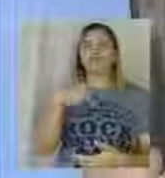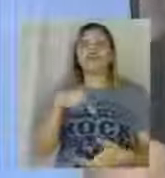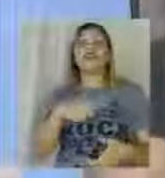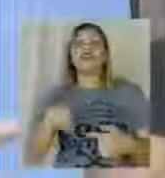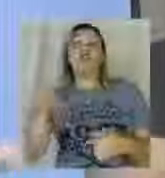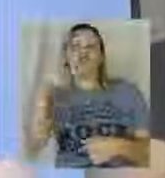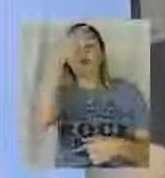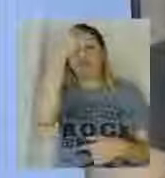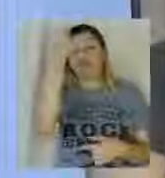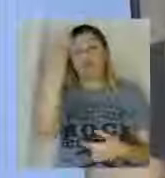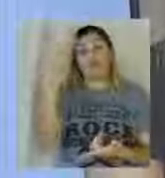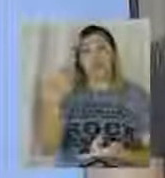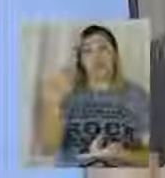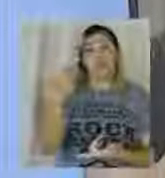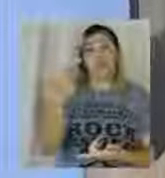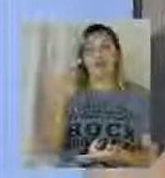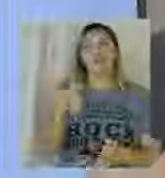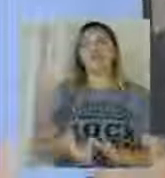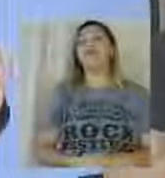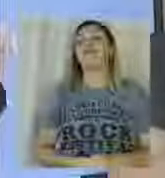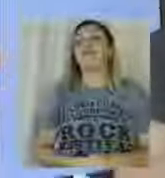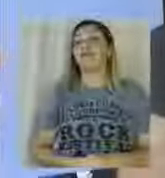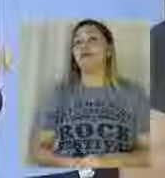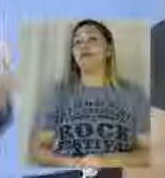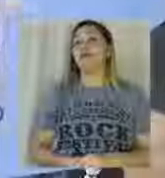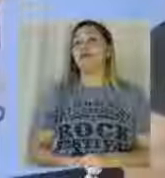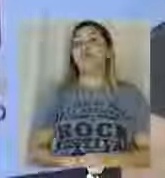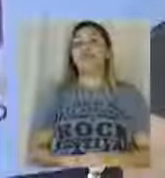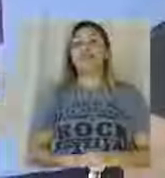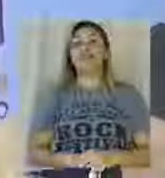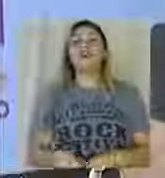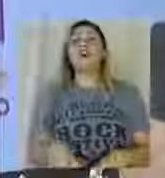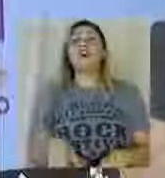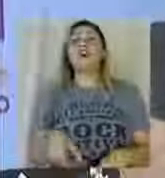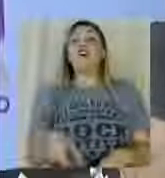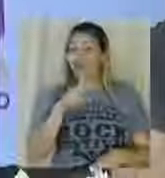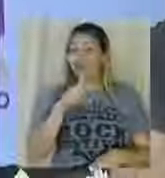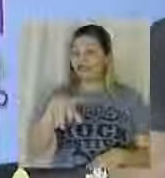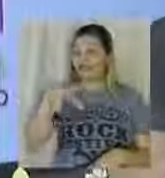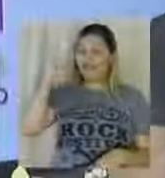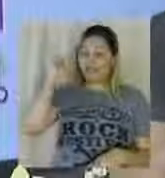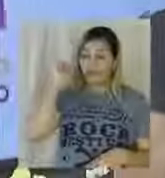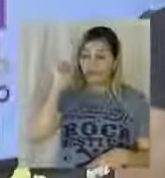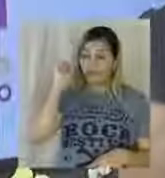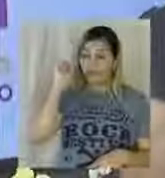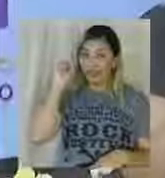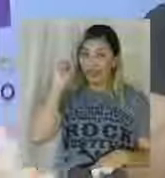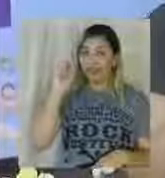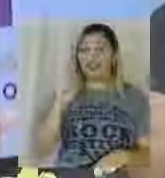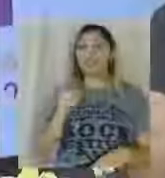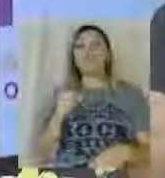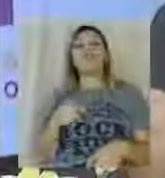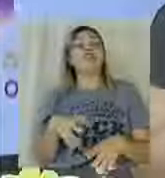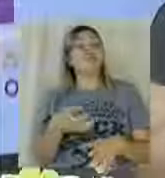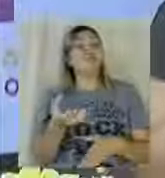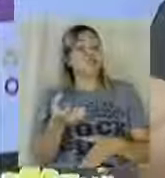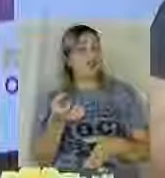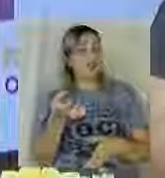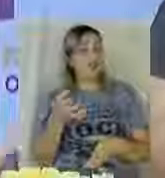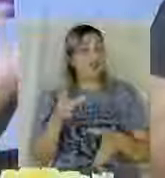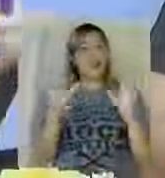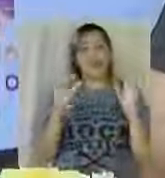faculdade, 4º período de faculdade, já sabe, certo? Mesmo você sendo ouvinte, se você estiver interessado